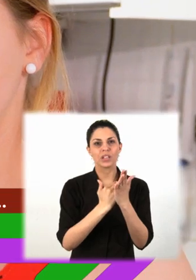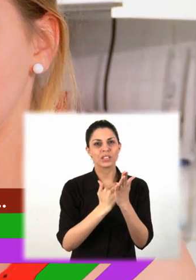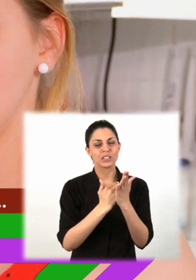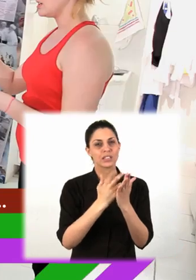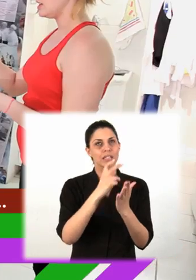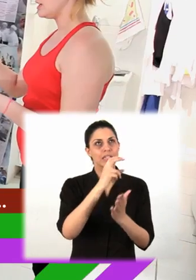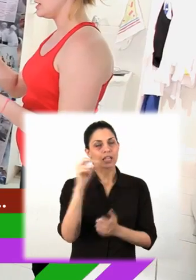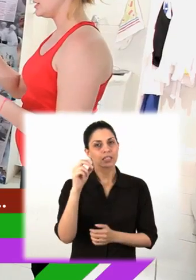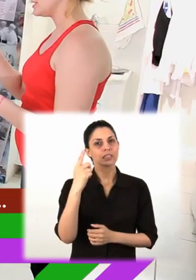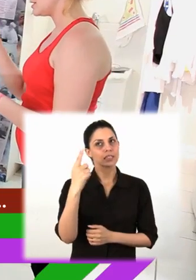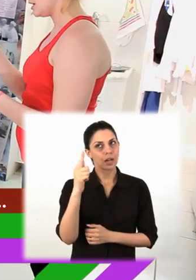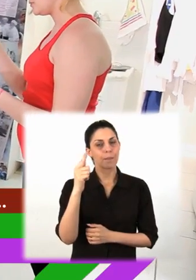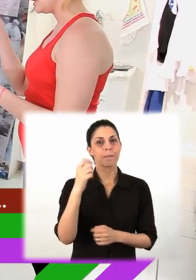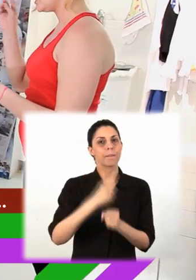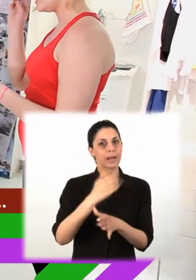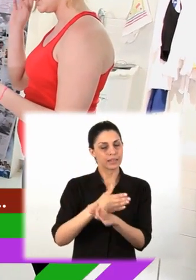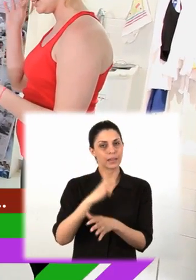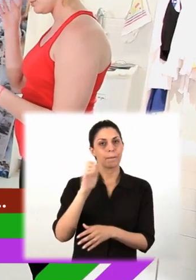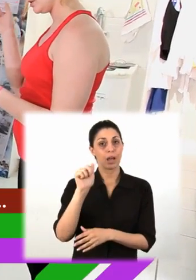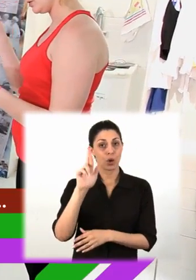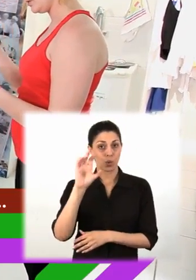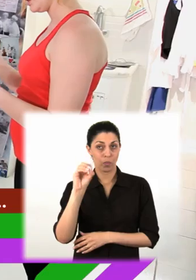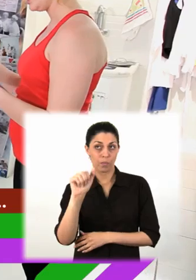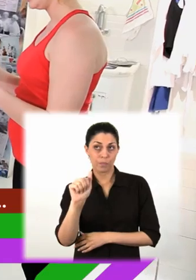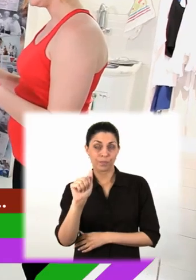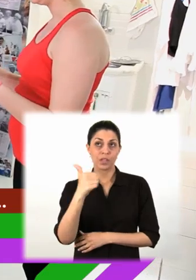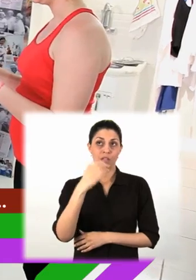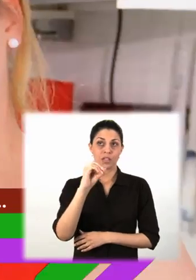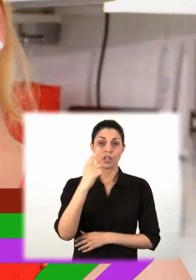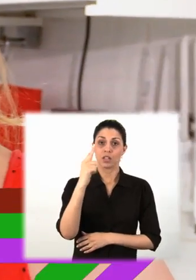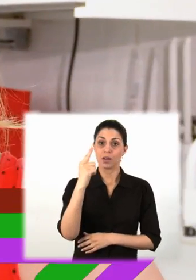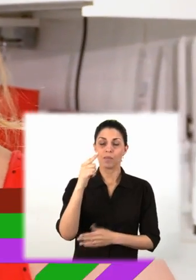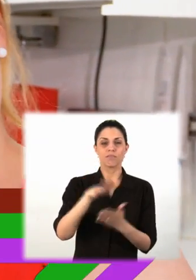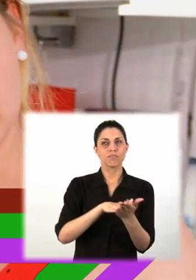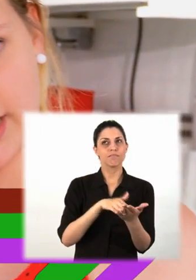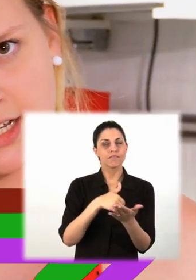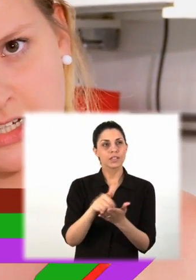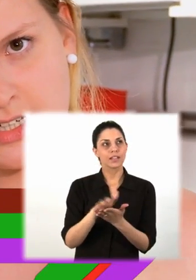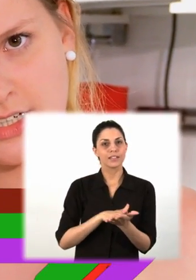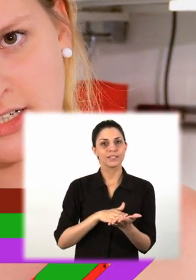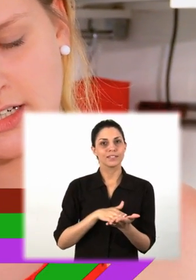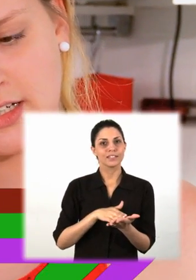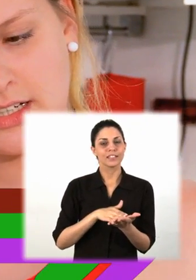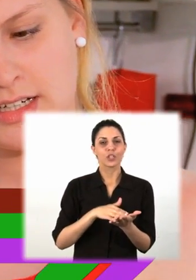Ingredientes: 500 gramas de batata baroa, 10